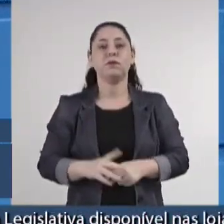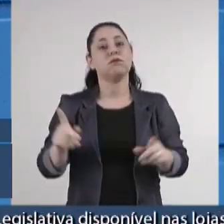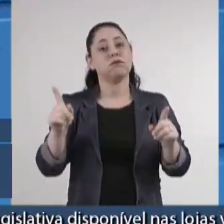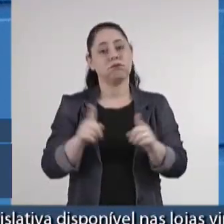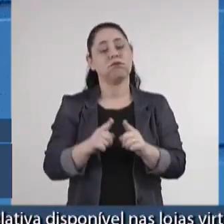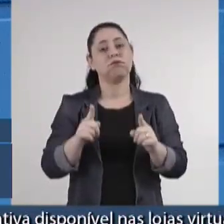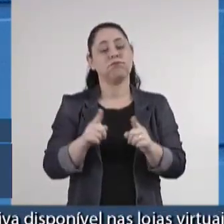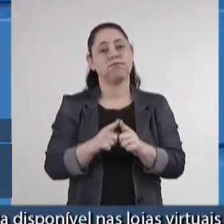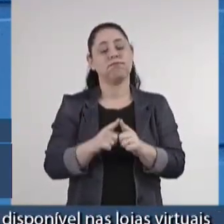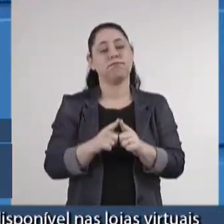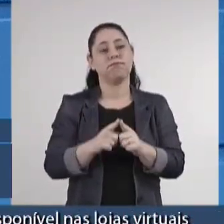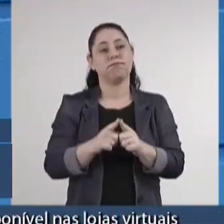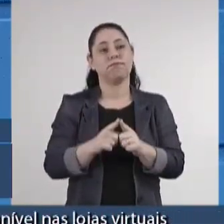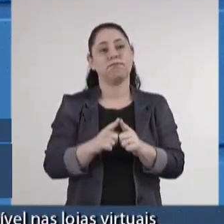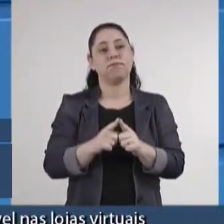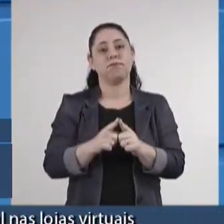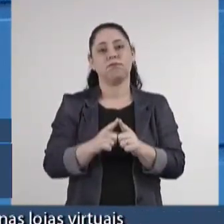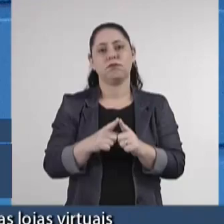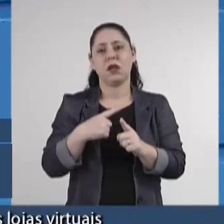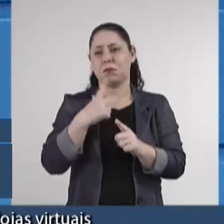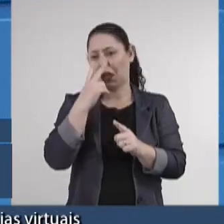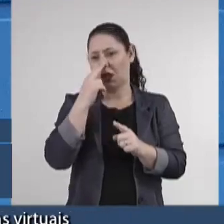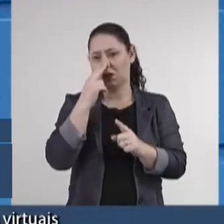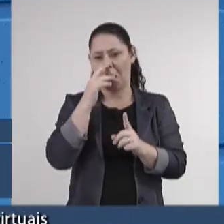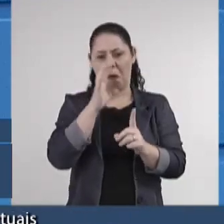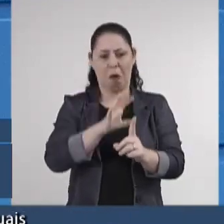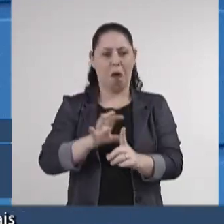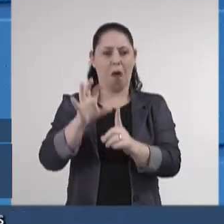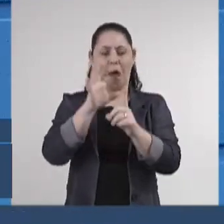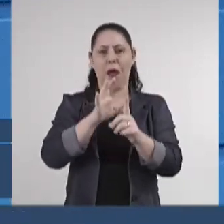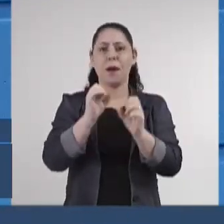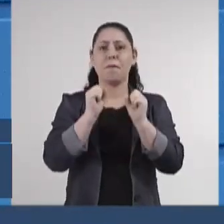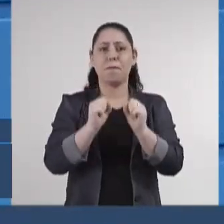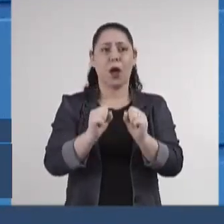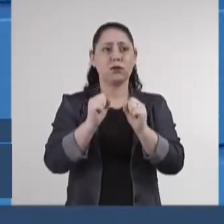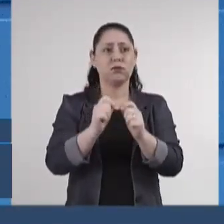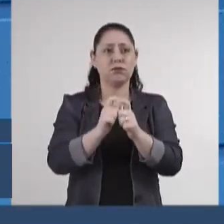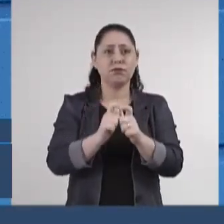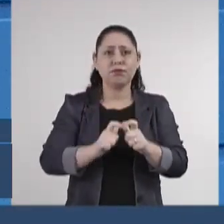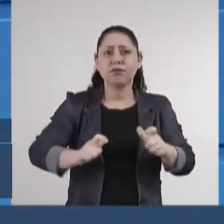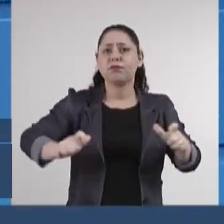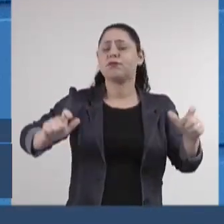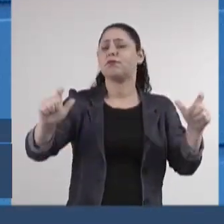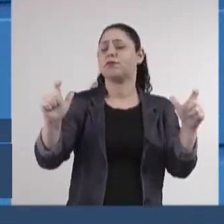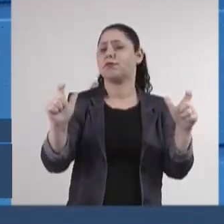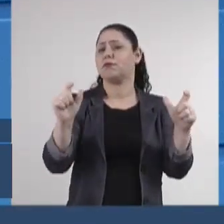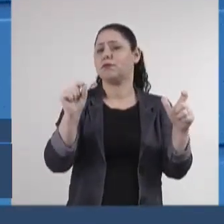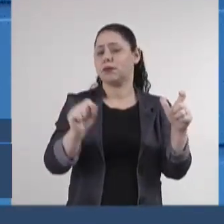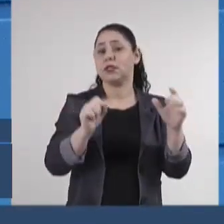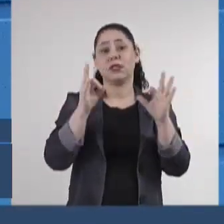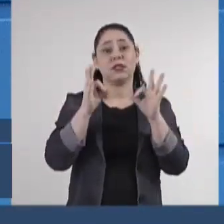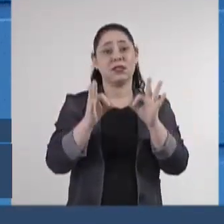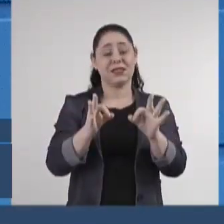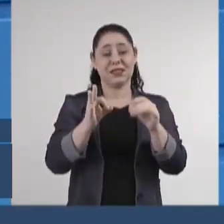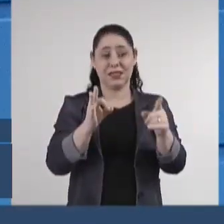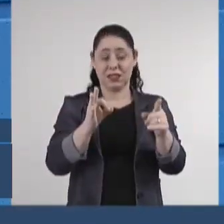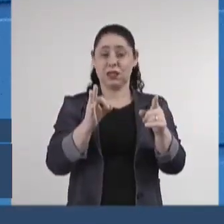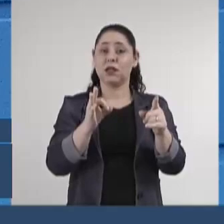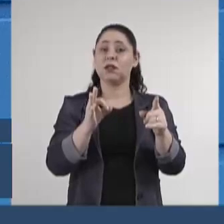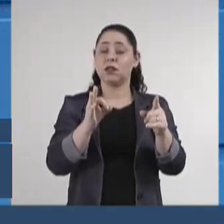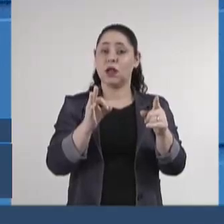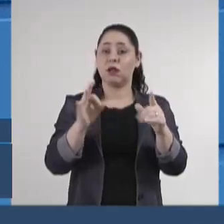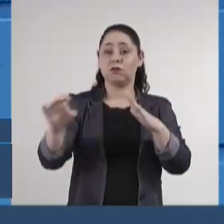Além disso, né, esse terrorismo de que ainda poderá aumentar. E, com certeza, Vossa Excelência deve